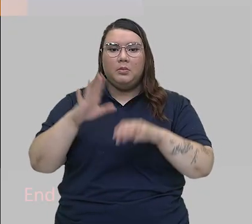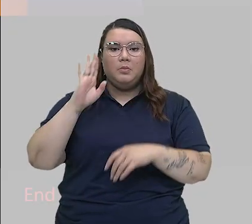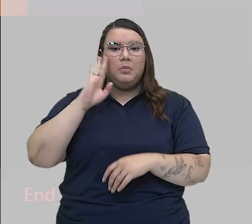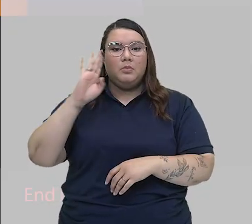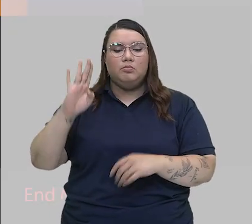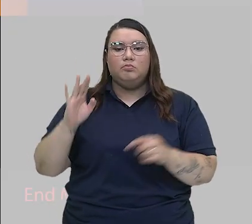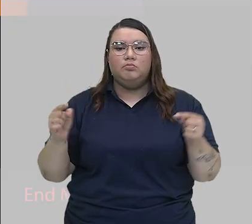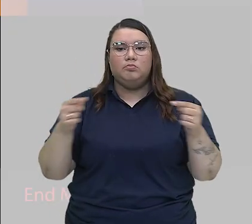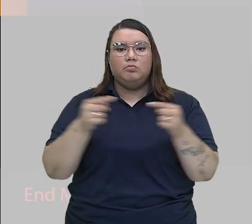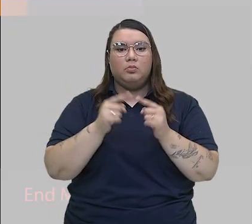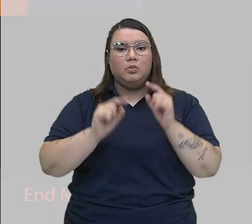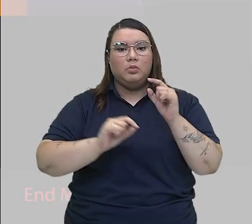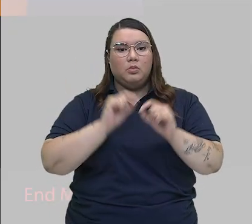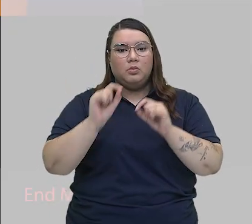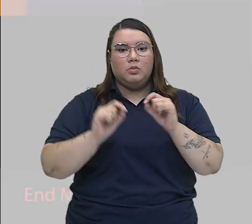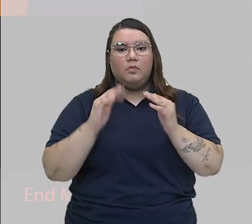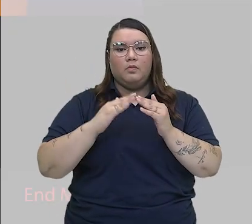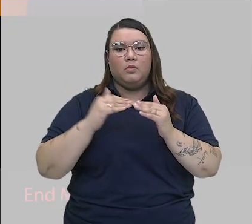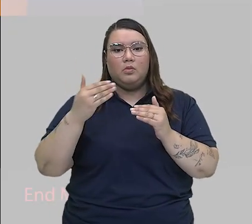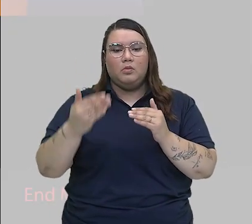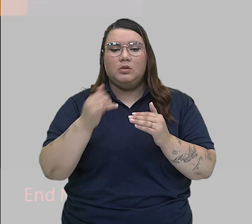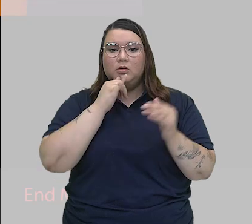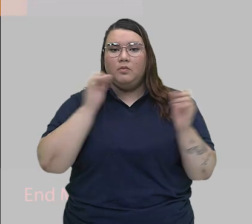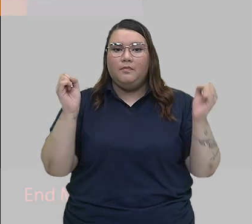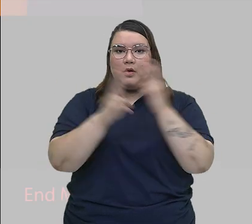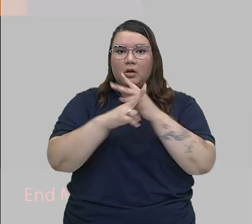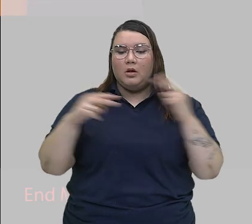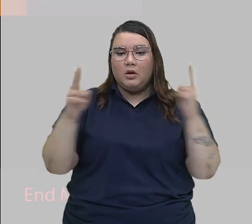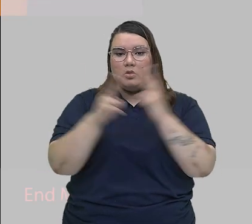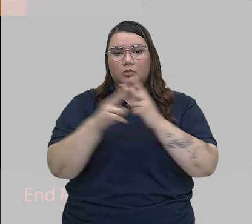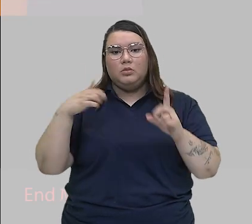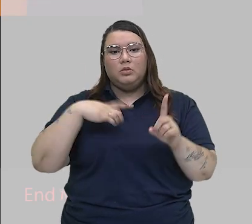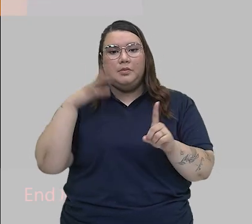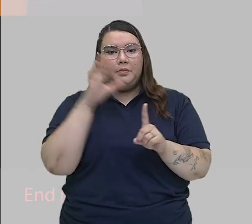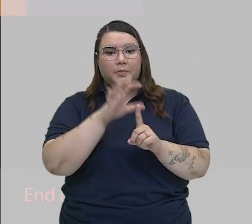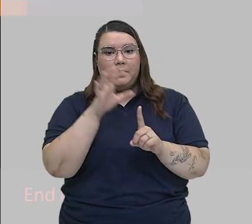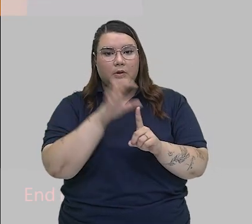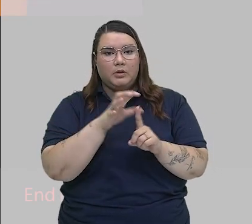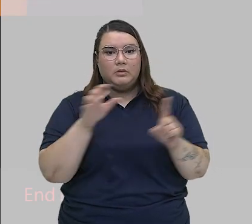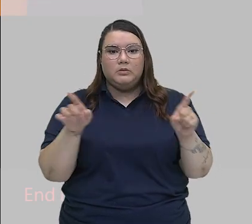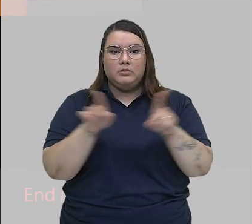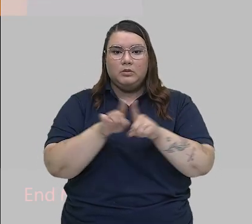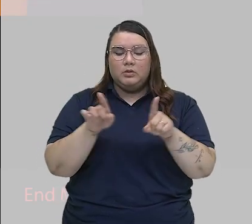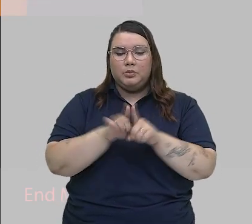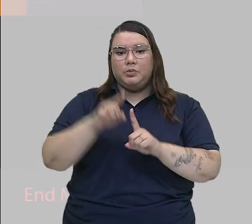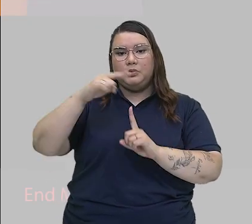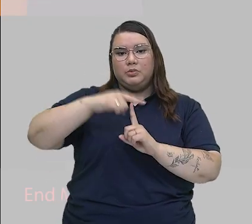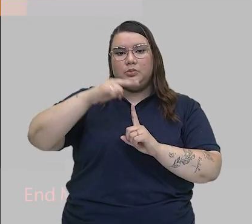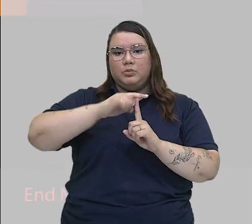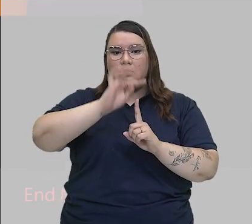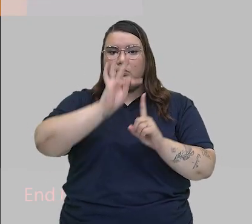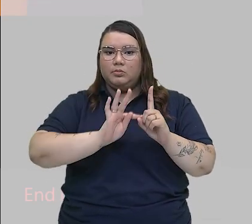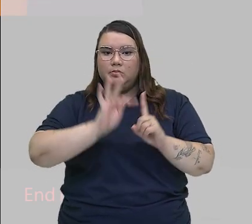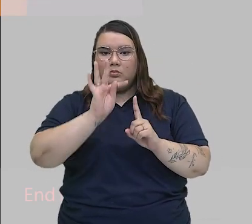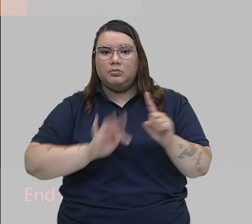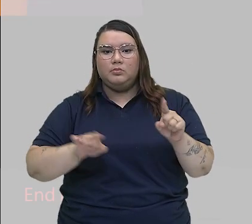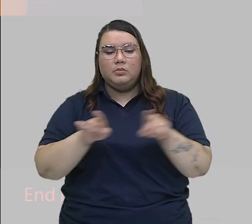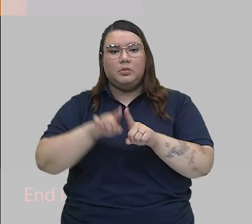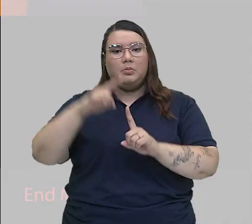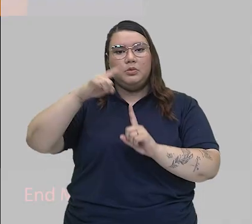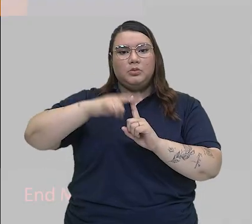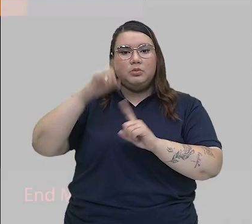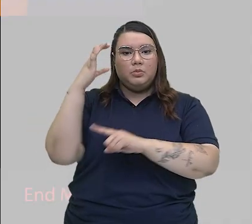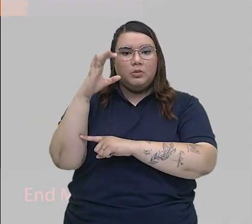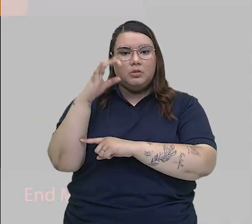por agentes externos, como o vento, que está influenciados aí pelo tipo de temperatura, pelo tipo de clima,